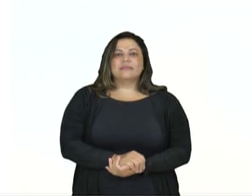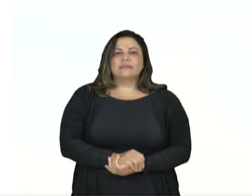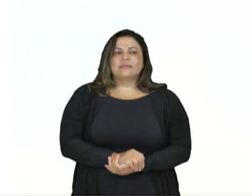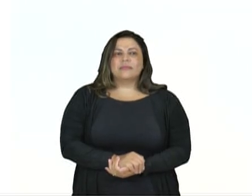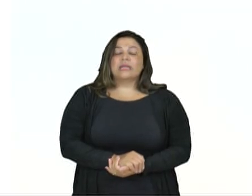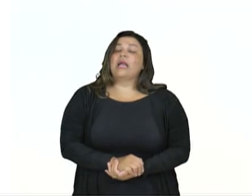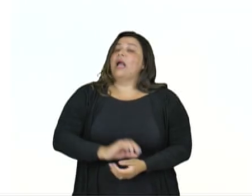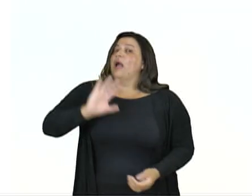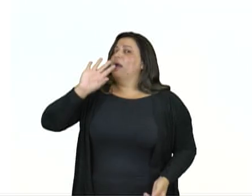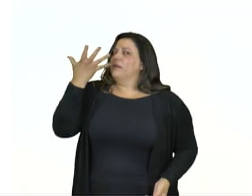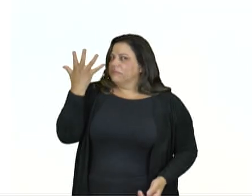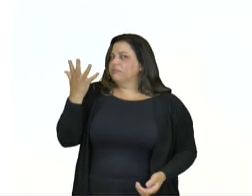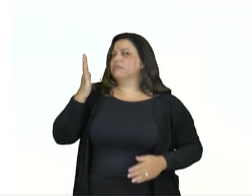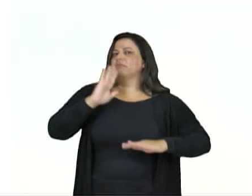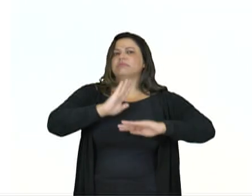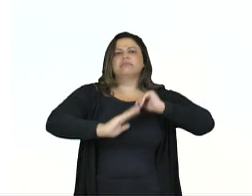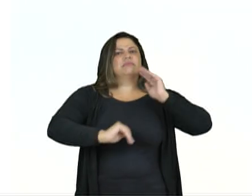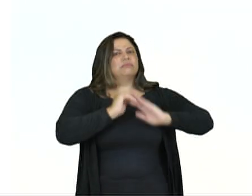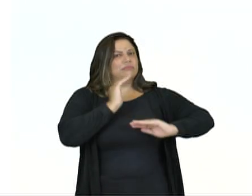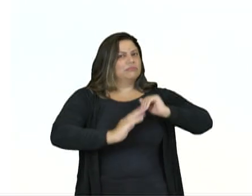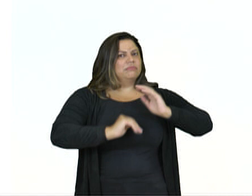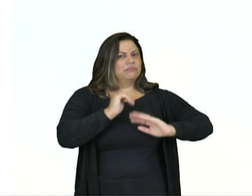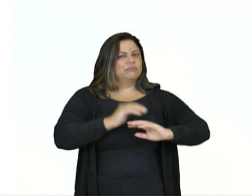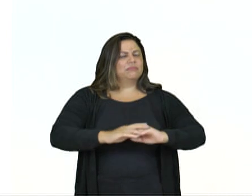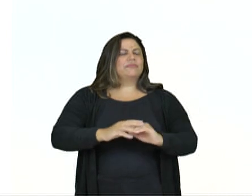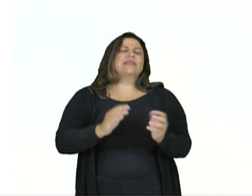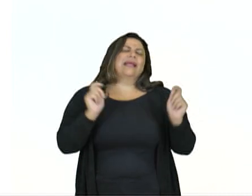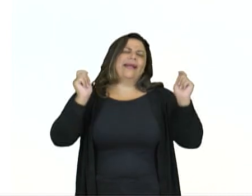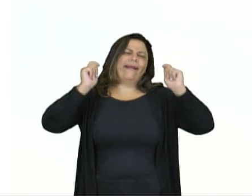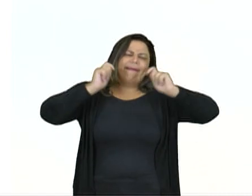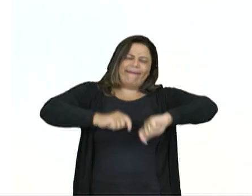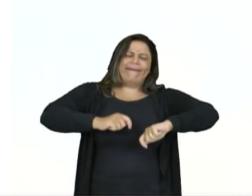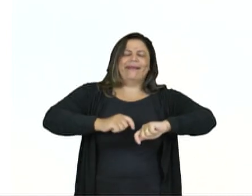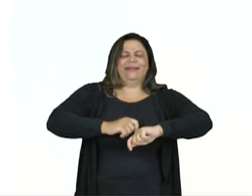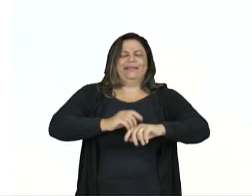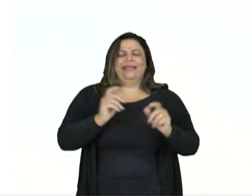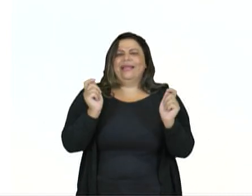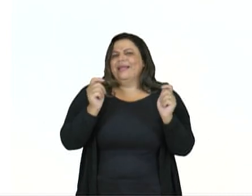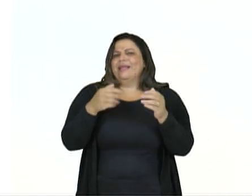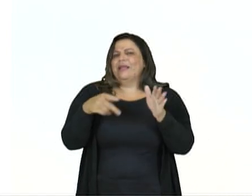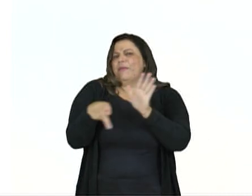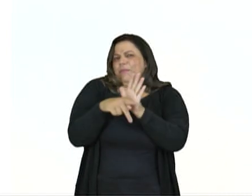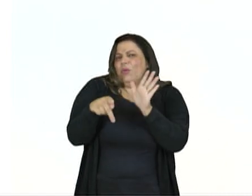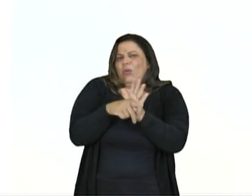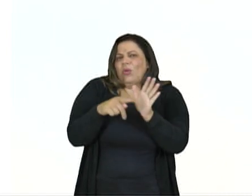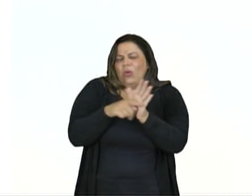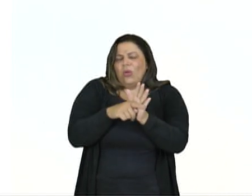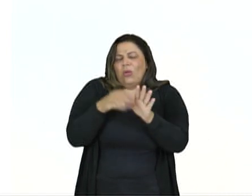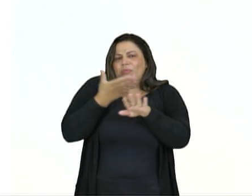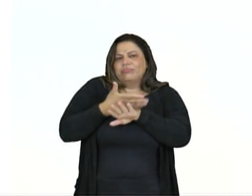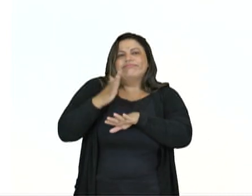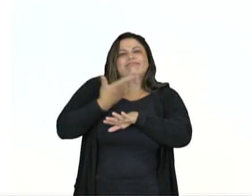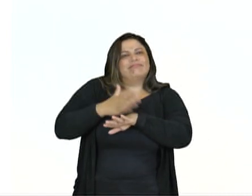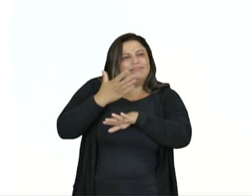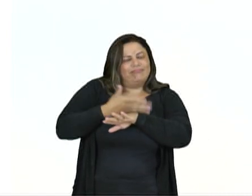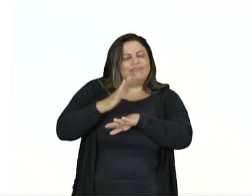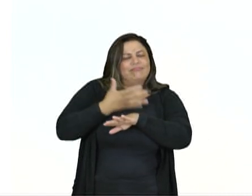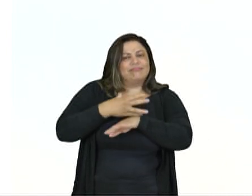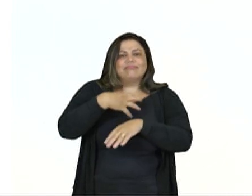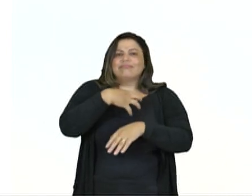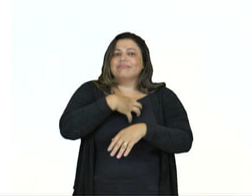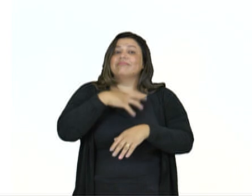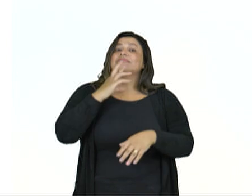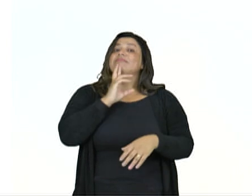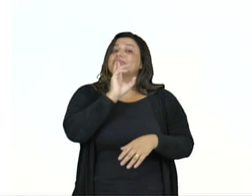Ocorre que na prática existem técnicas para nortear a improvisação na dança de maneira que o resultado